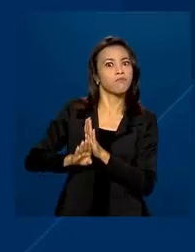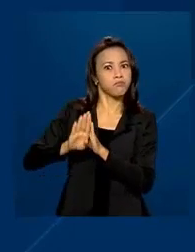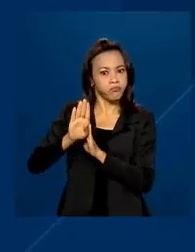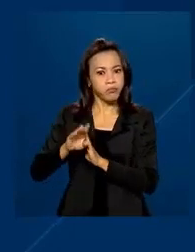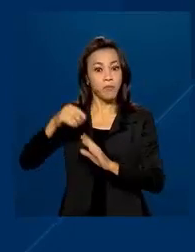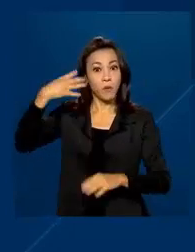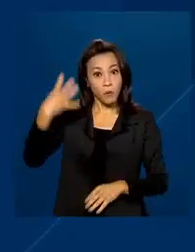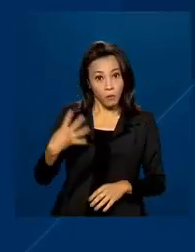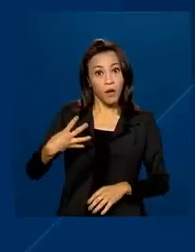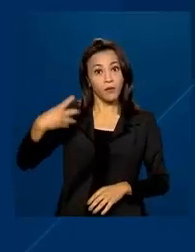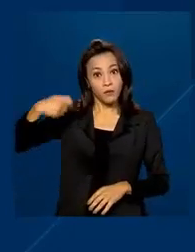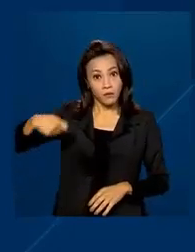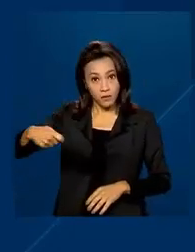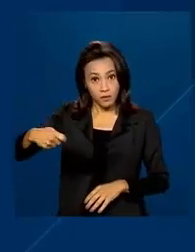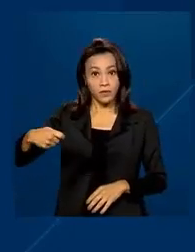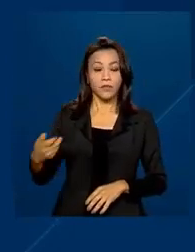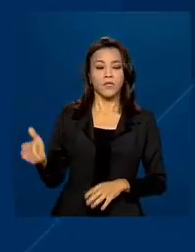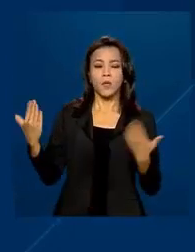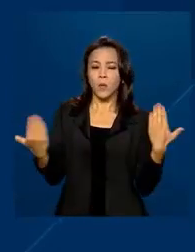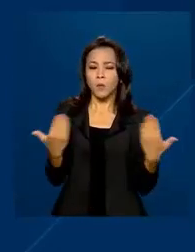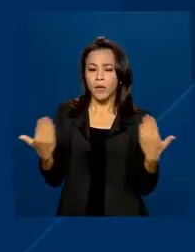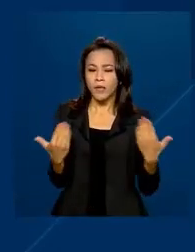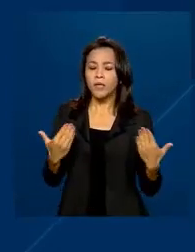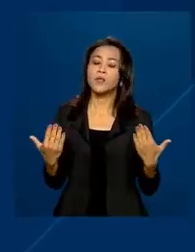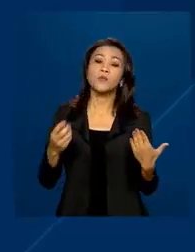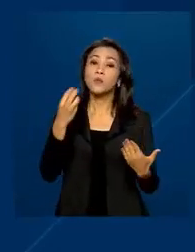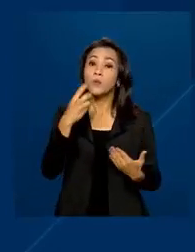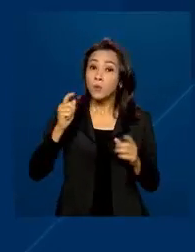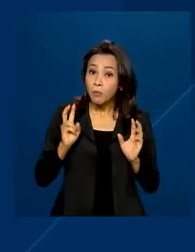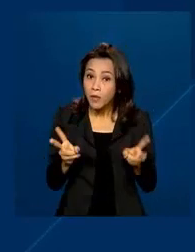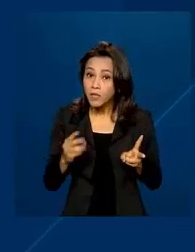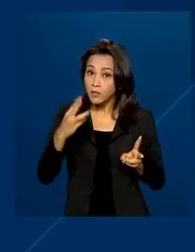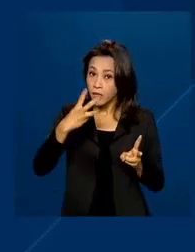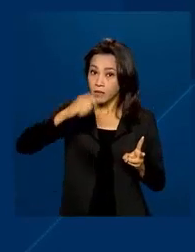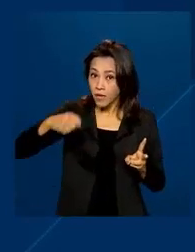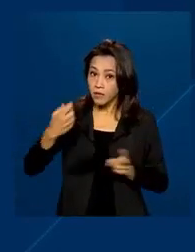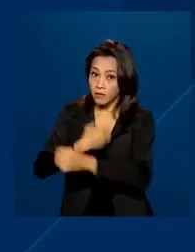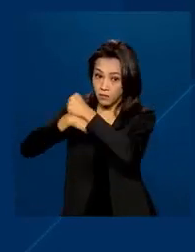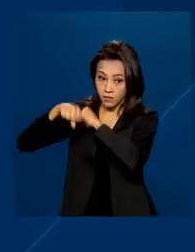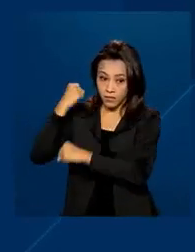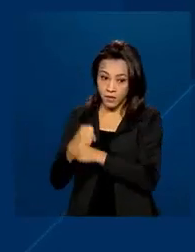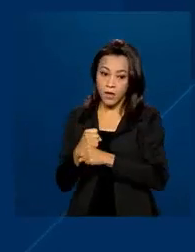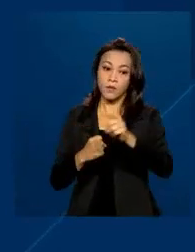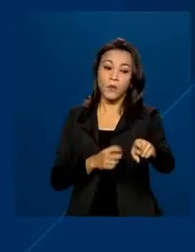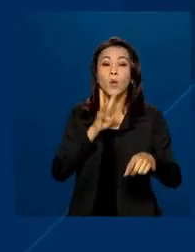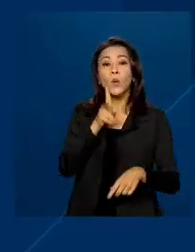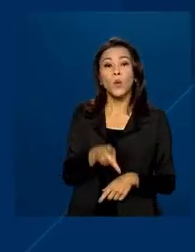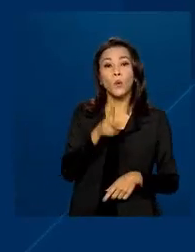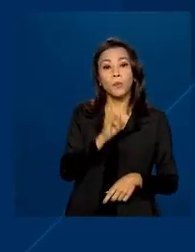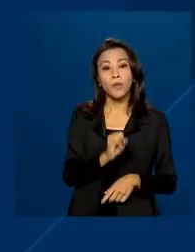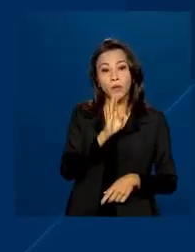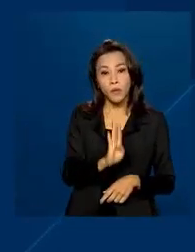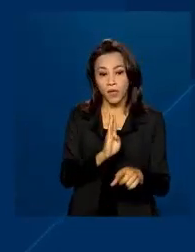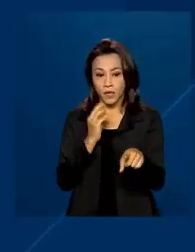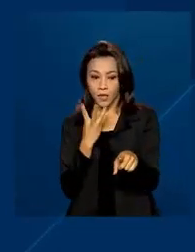trimestre consecutivo na comparação com o mesmo trimestre de 2007 e um a alta do produto interno bruto foi